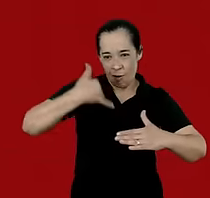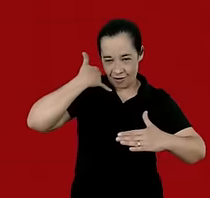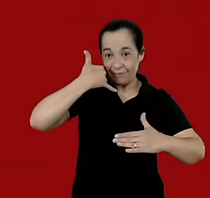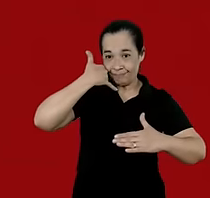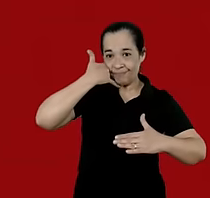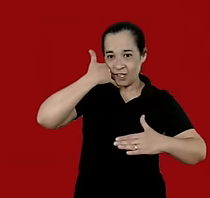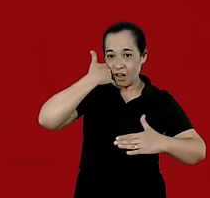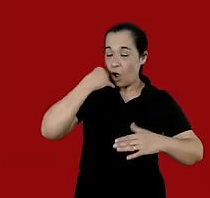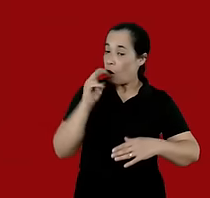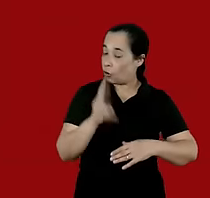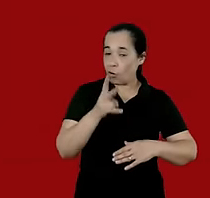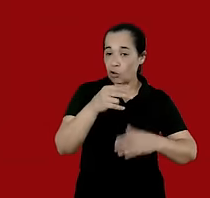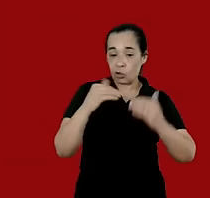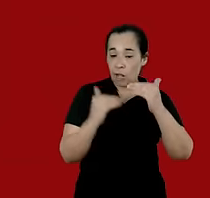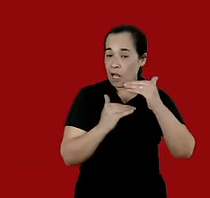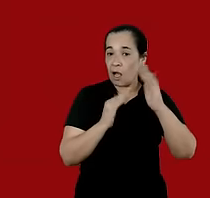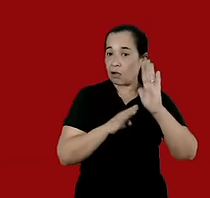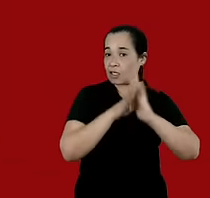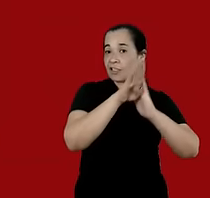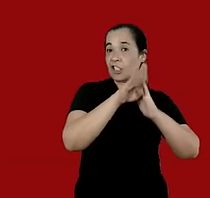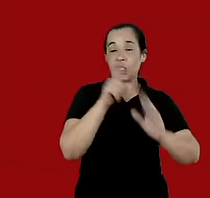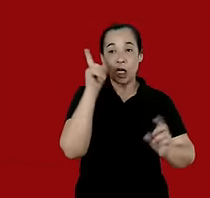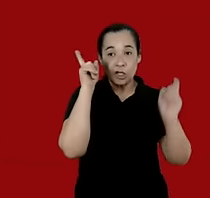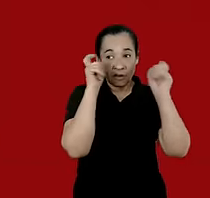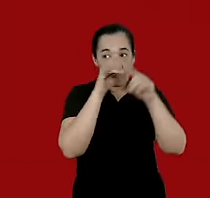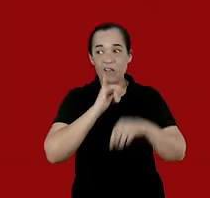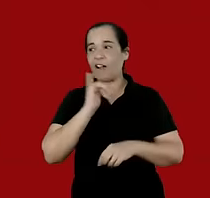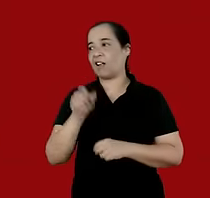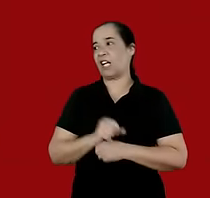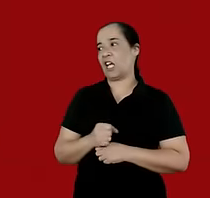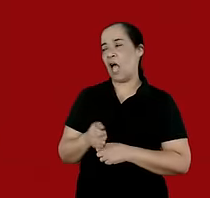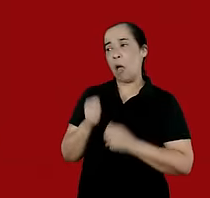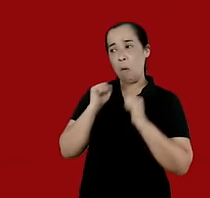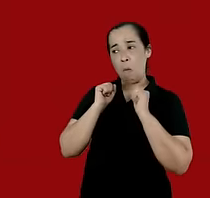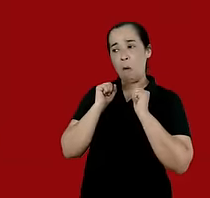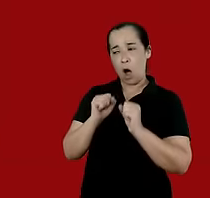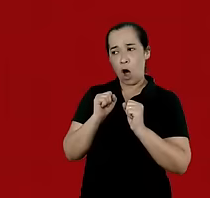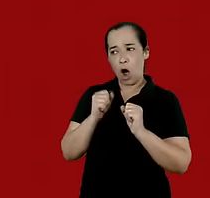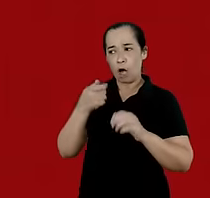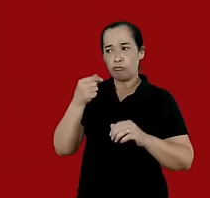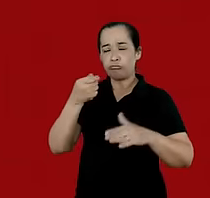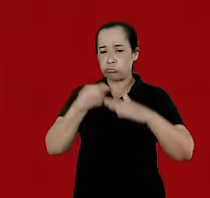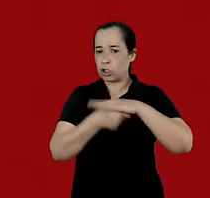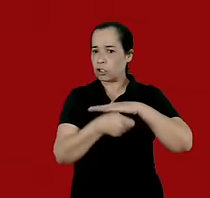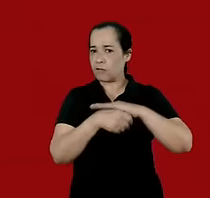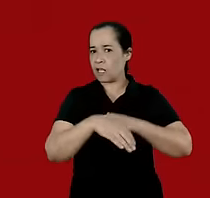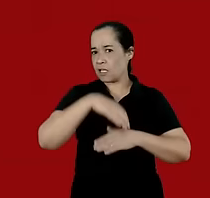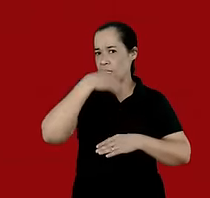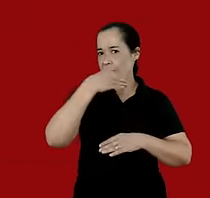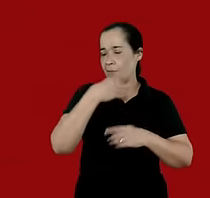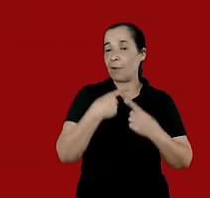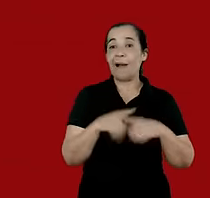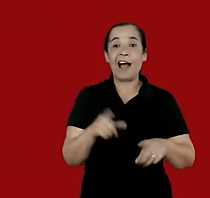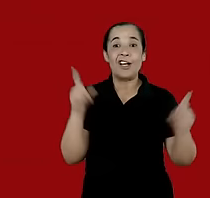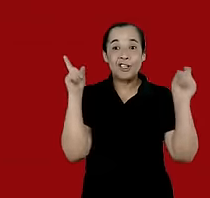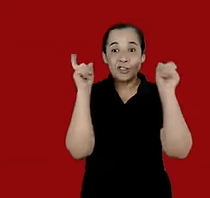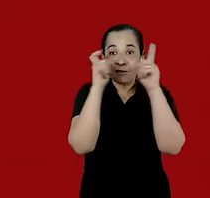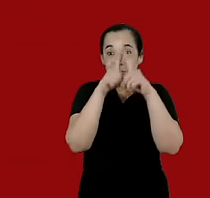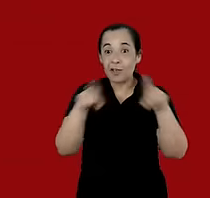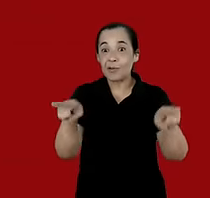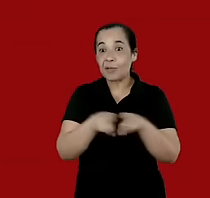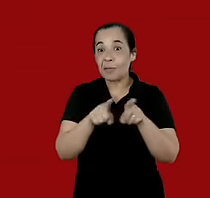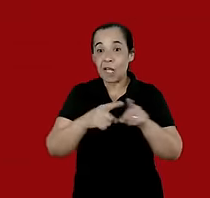que é um bom investimento pelo contrário a gente fica um pouco mais acha um pouco mais arriscado mas é muito arriscado também apostar contra o desenvolvimento